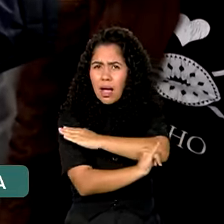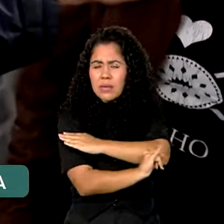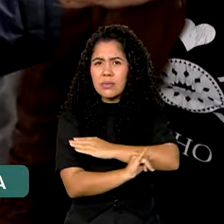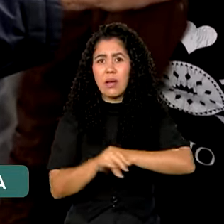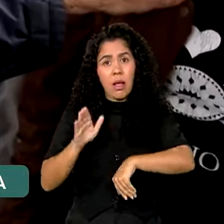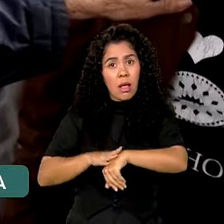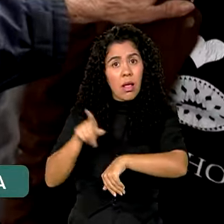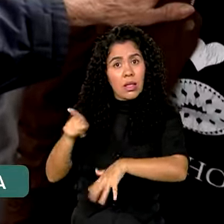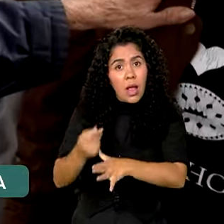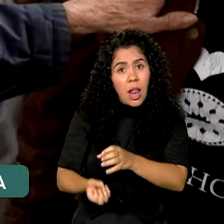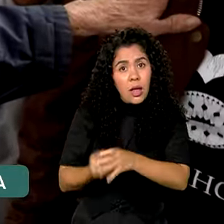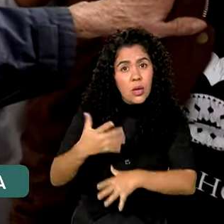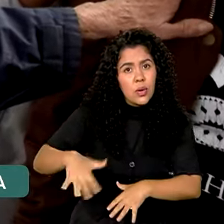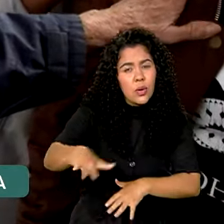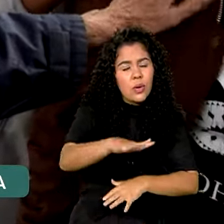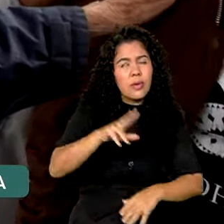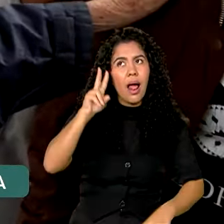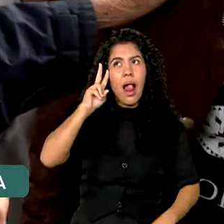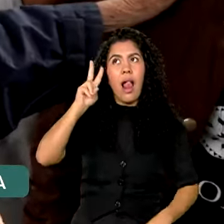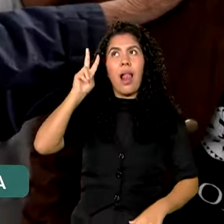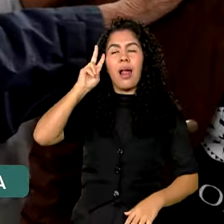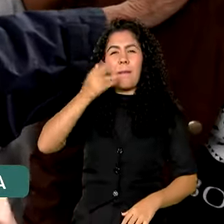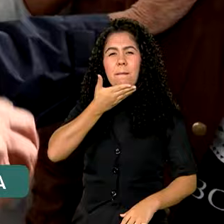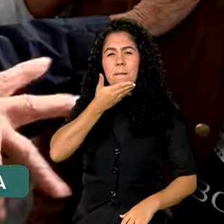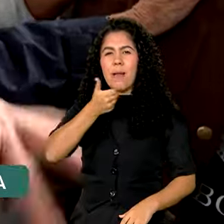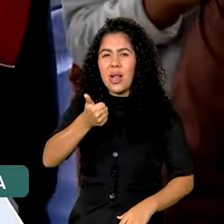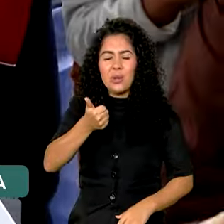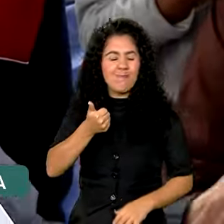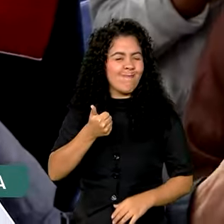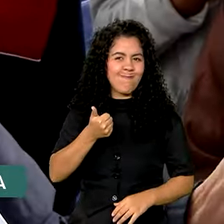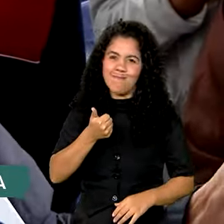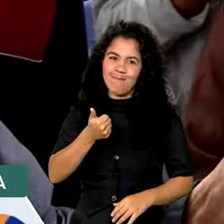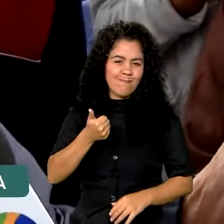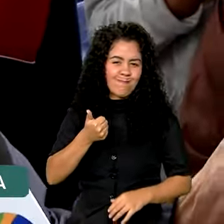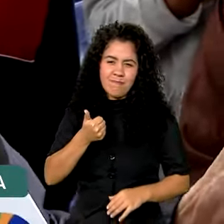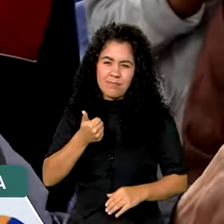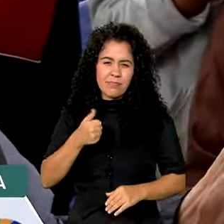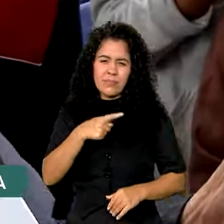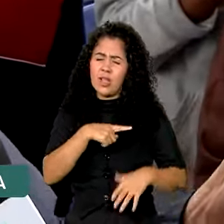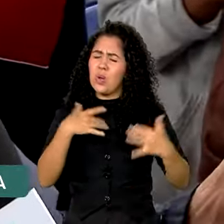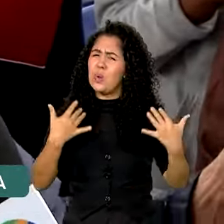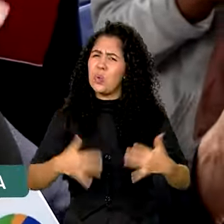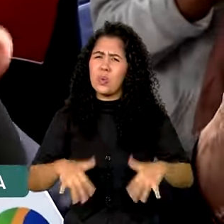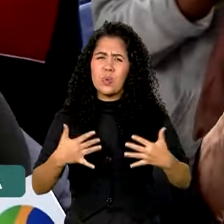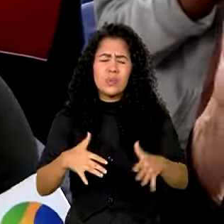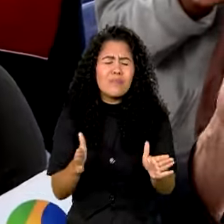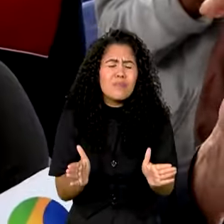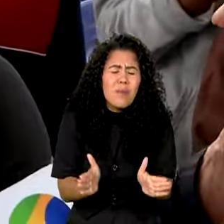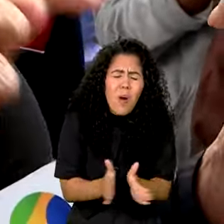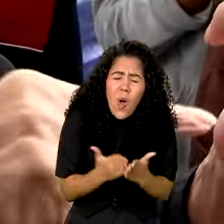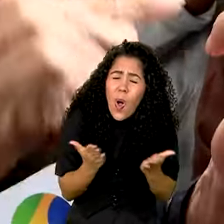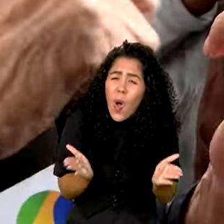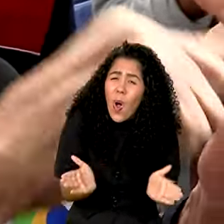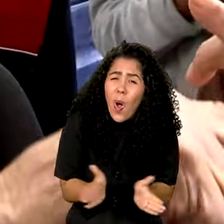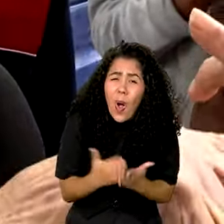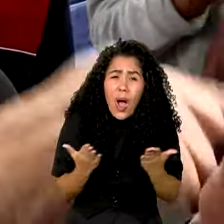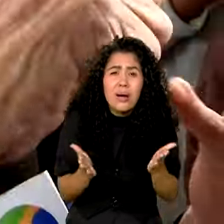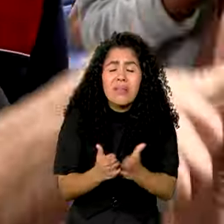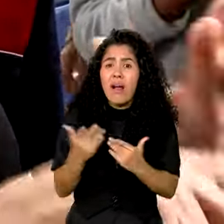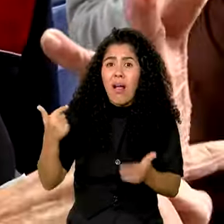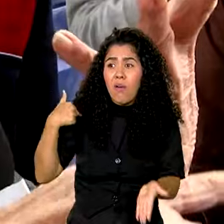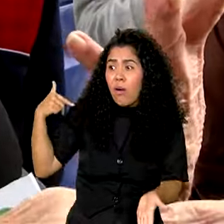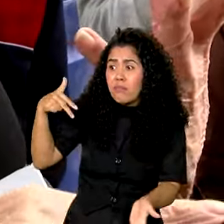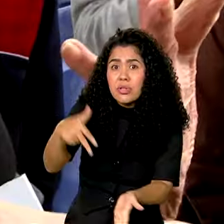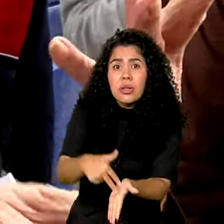fundar, as lembranças não são as melhores. Muito, muito, muito pobre. Eu, quando entrei aqui, não tinha água